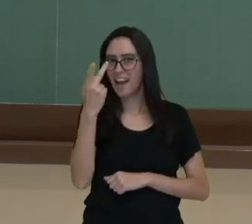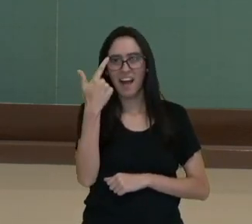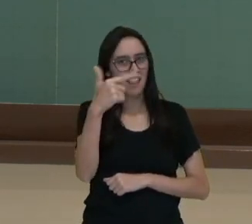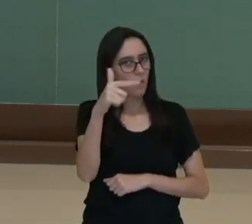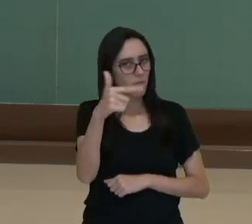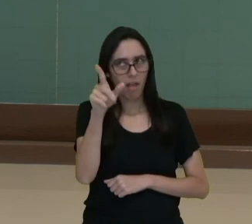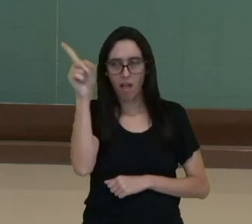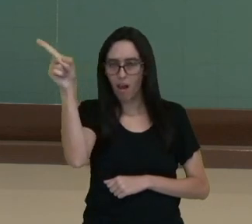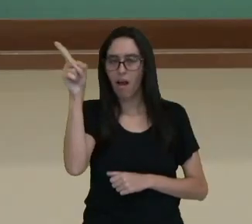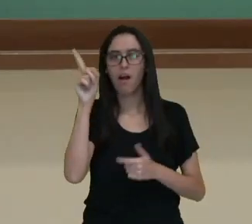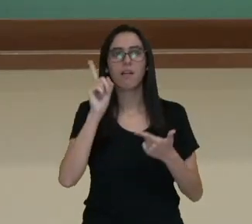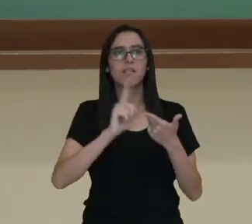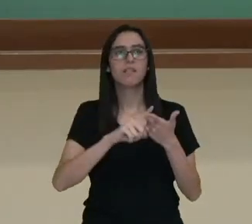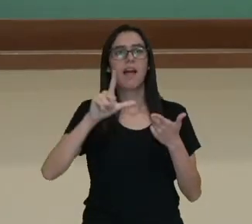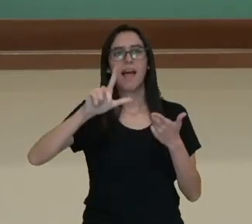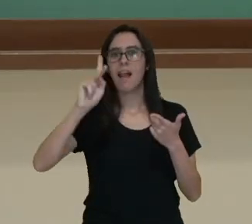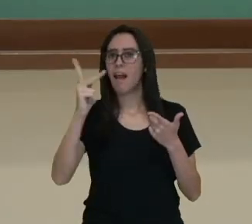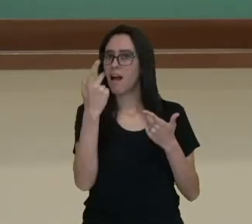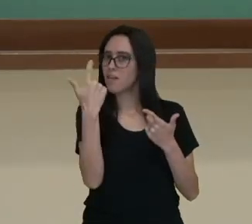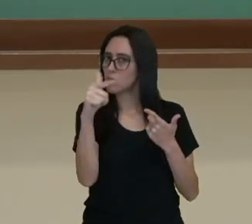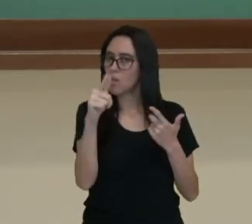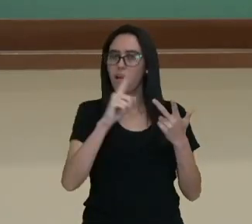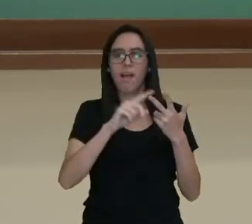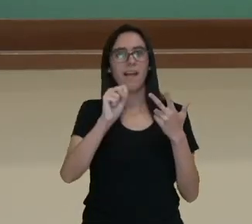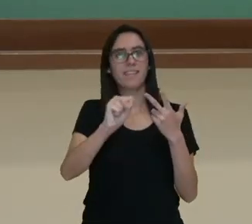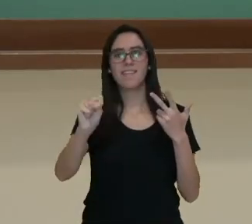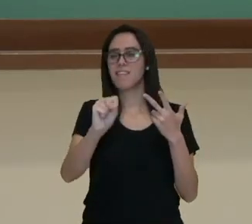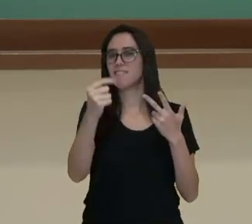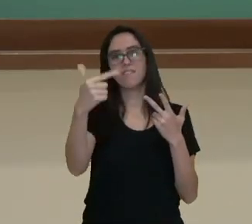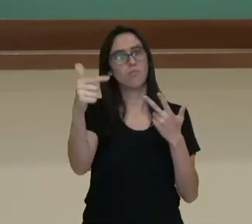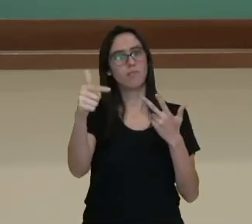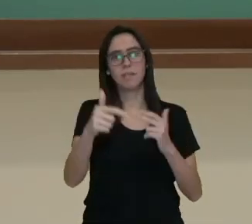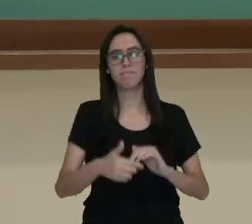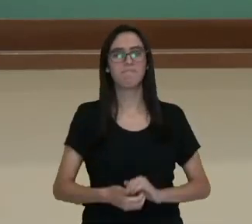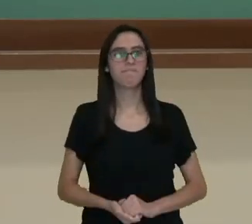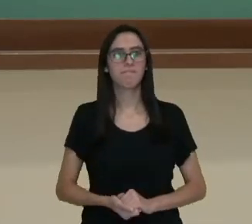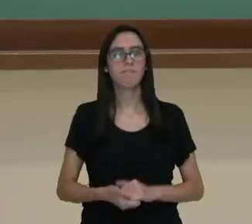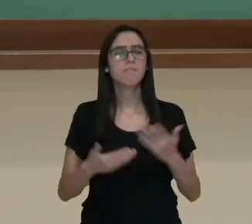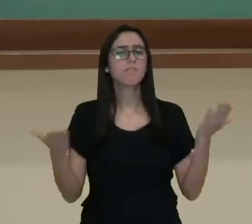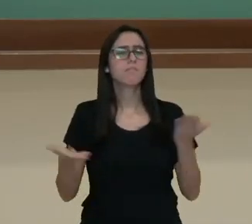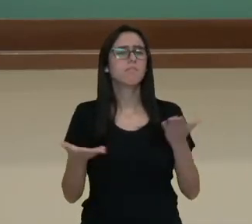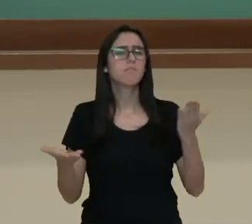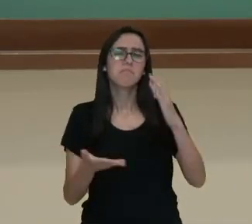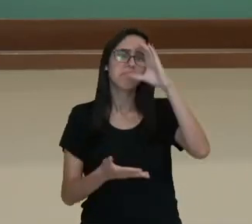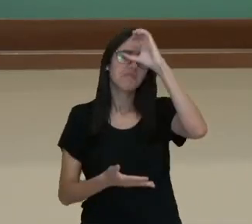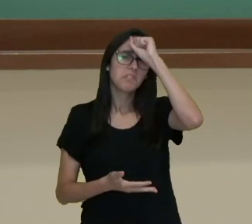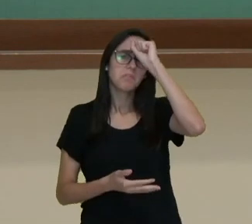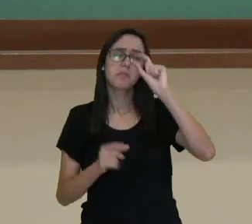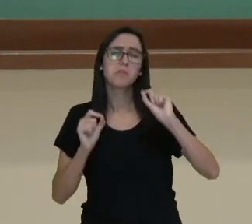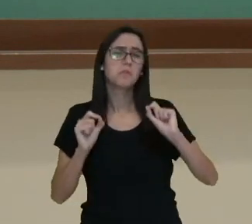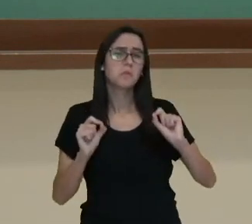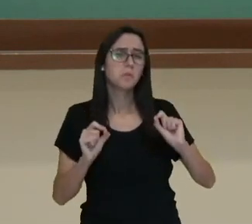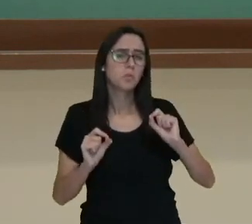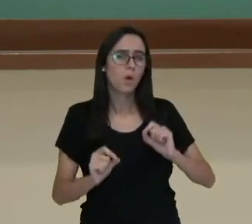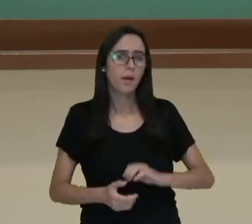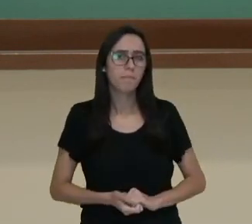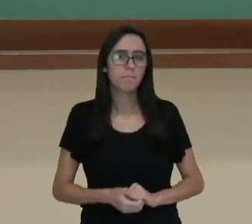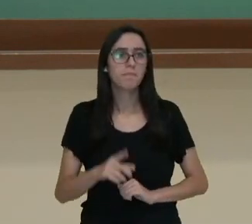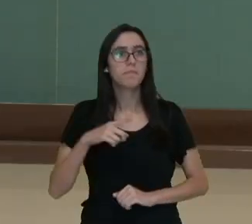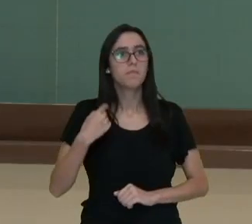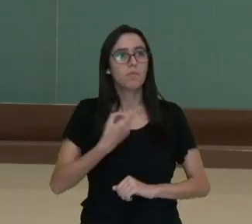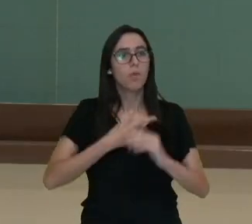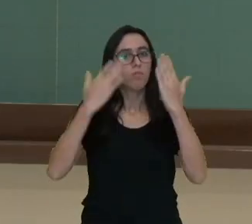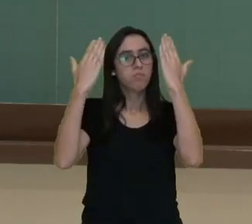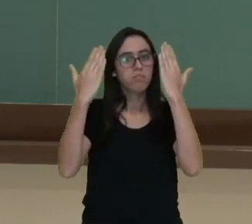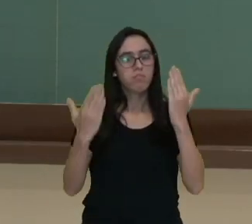que aí faz a substituição adequada. Beleza? O que aprendemos, então? Tá? Ó, fizemos a análise do